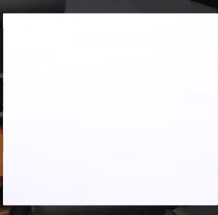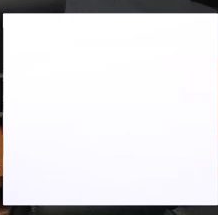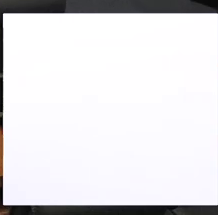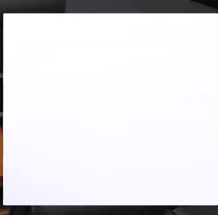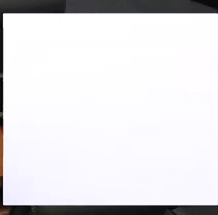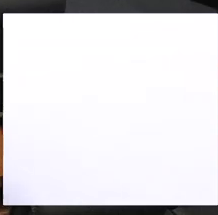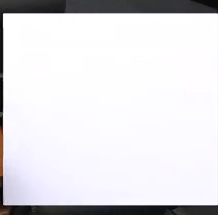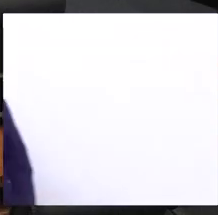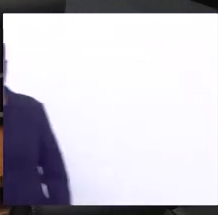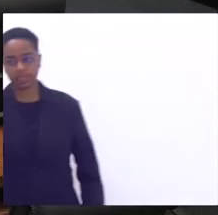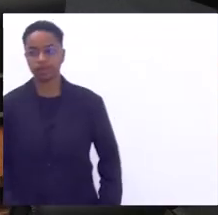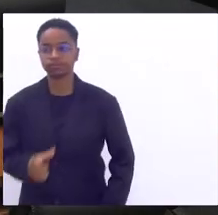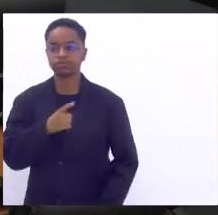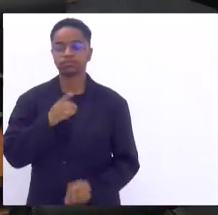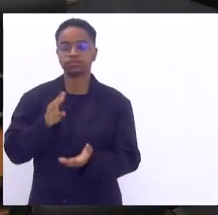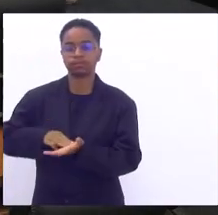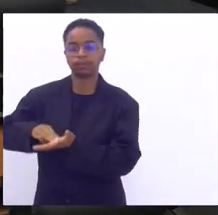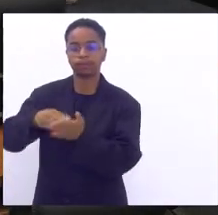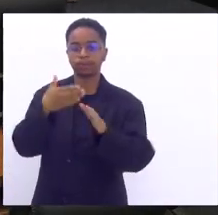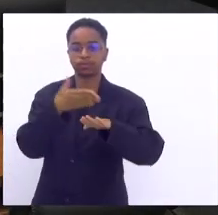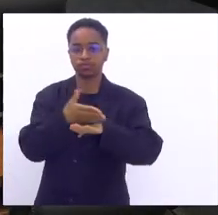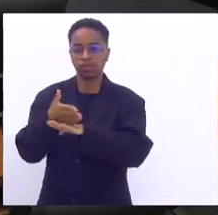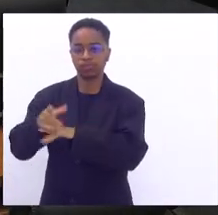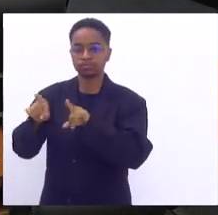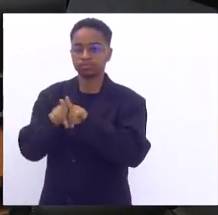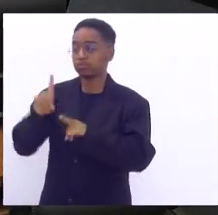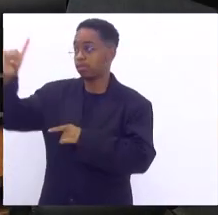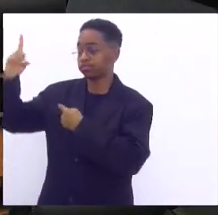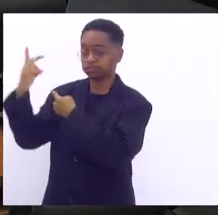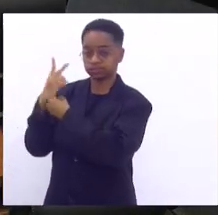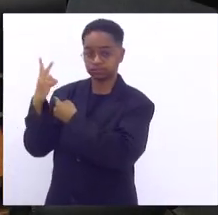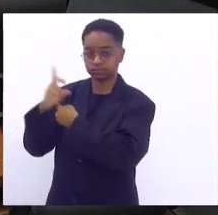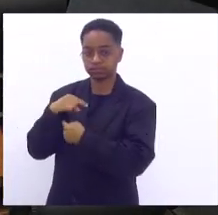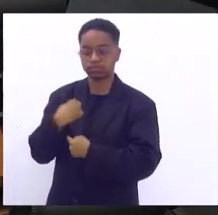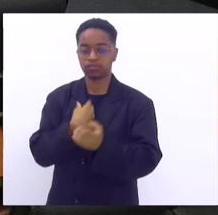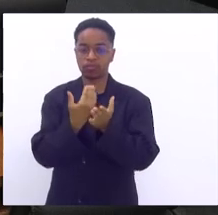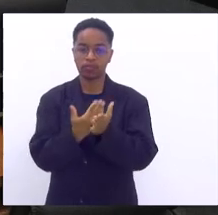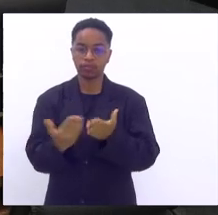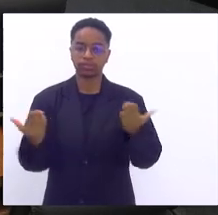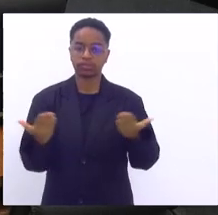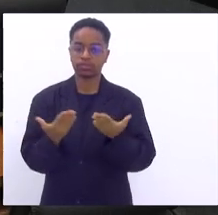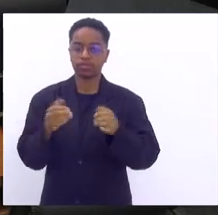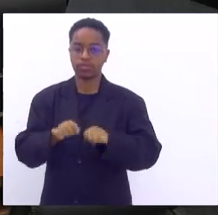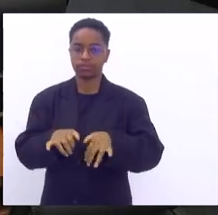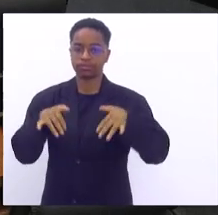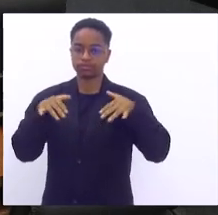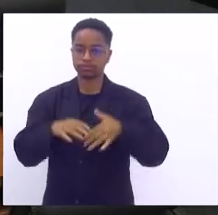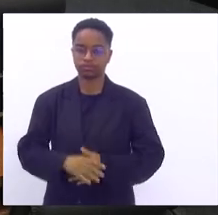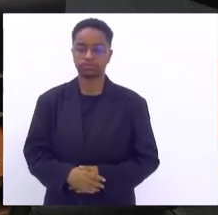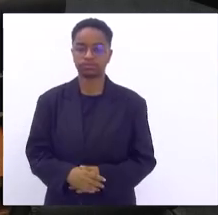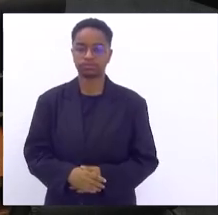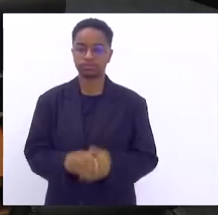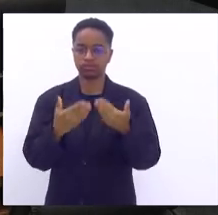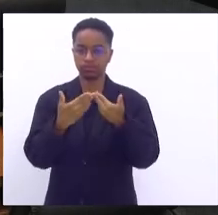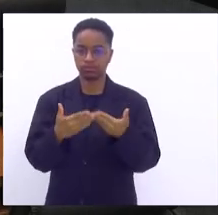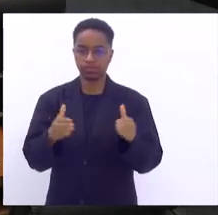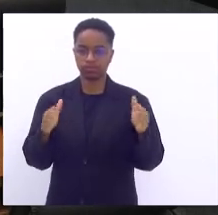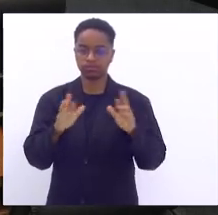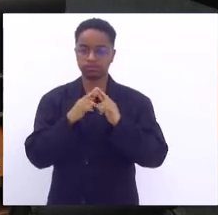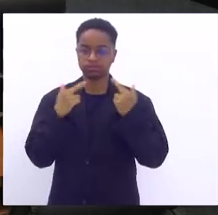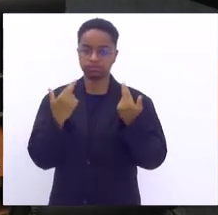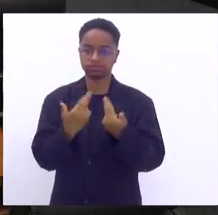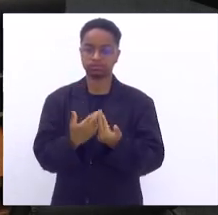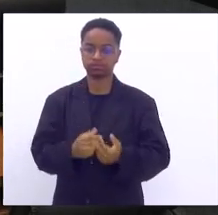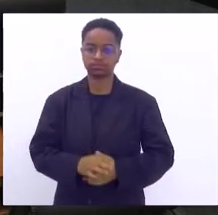Havendo o número legal e sobre a proteção de Deus, iniciamos nosso trabalho. Está aberta a